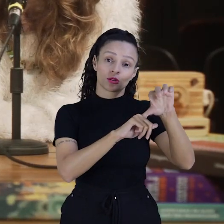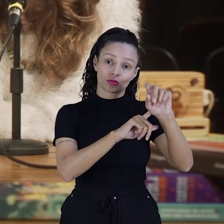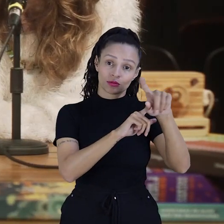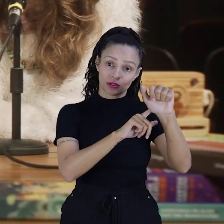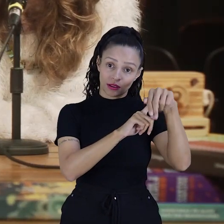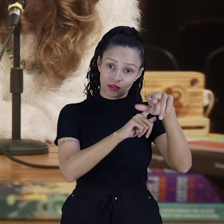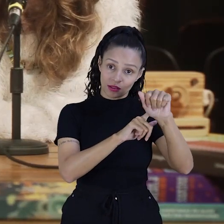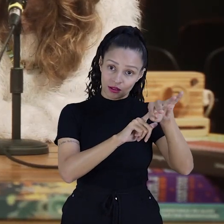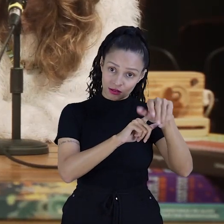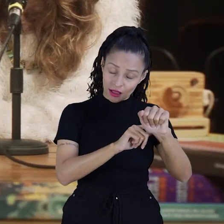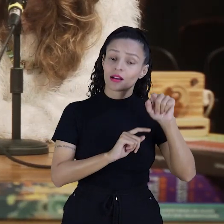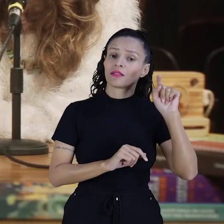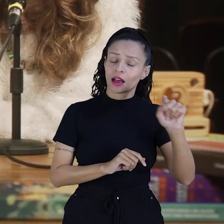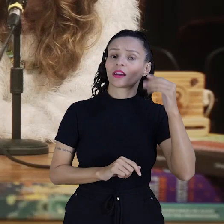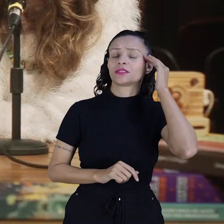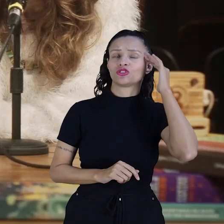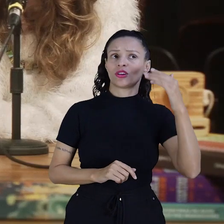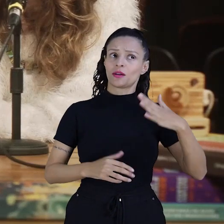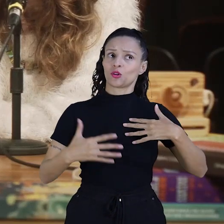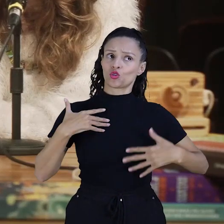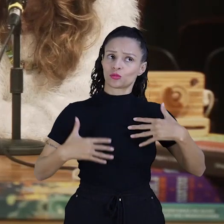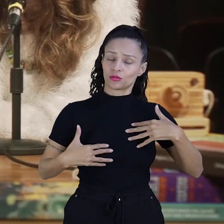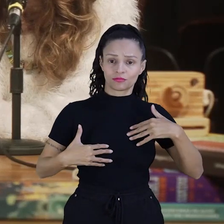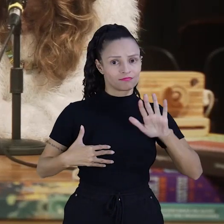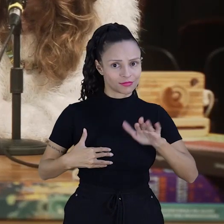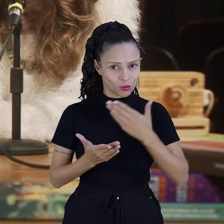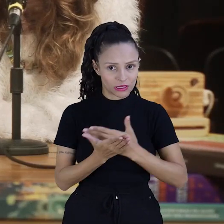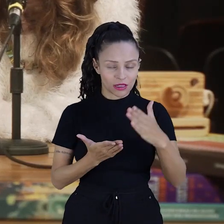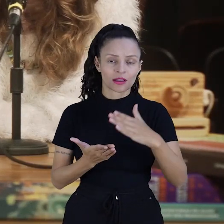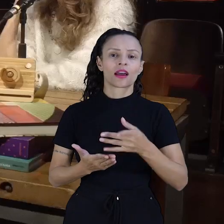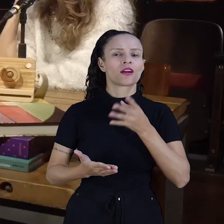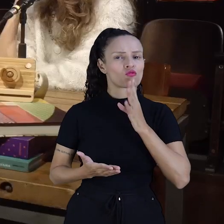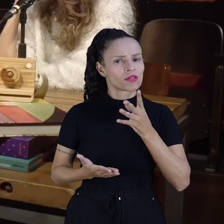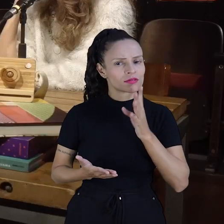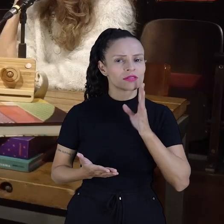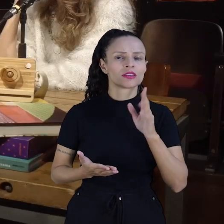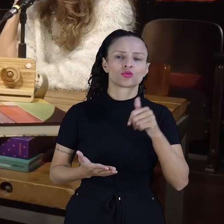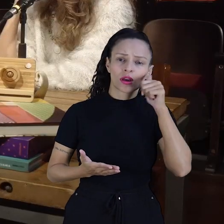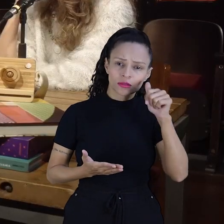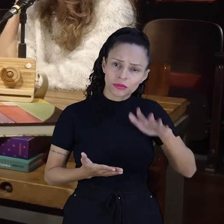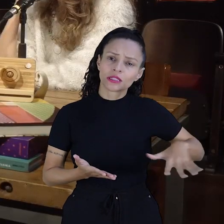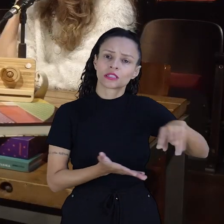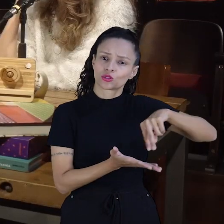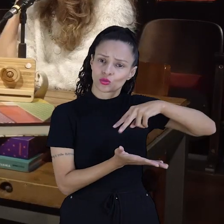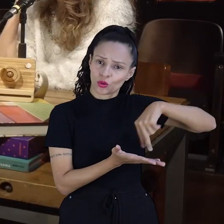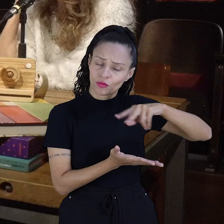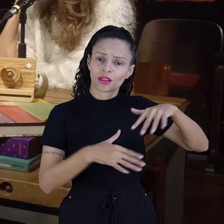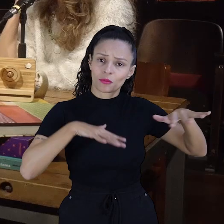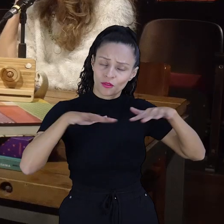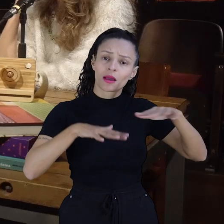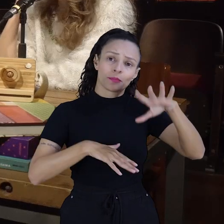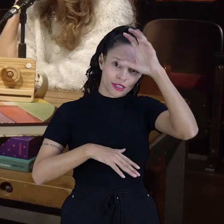Zanata, no Espaço Excêntrico. E daí eu entendi que eu tinha um corpo, para começar. Aí, conhecendo as meninas da dança,